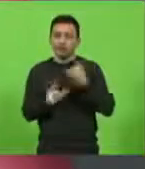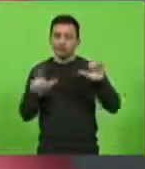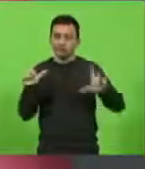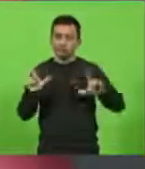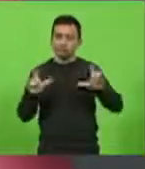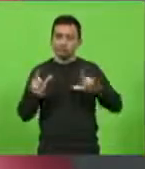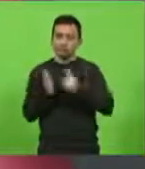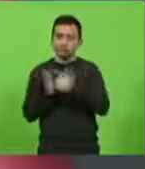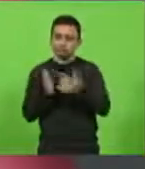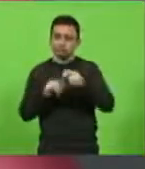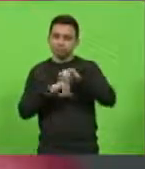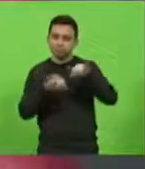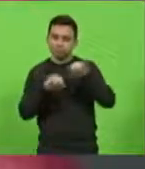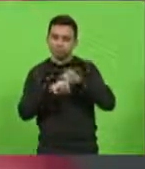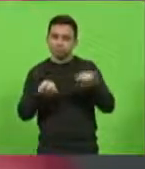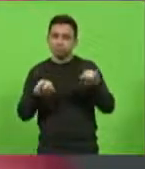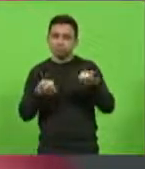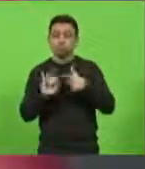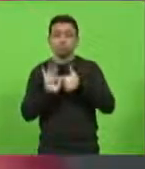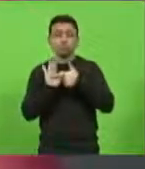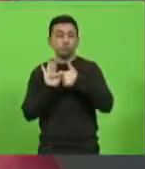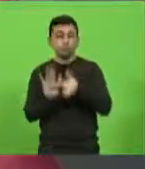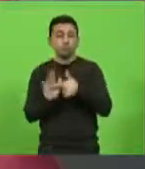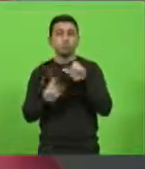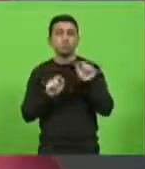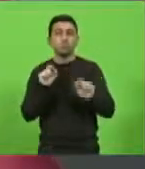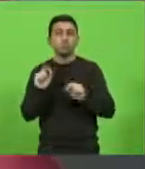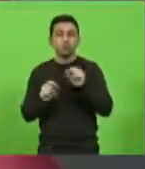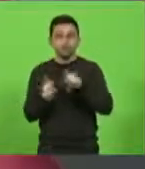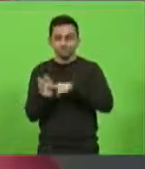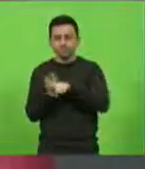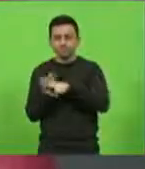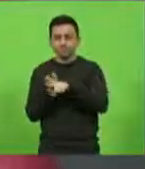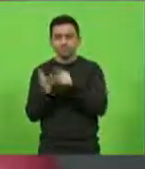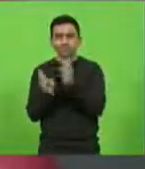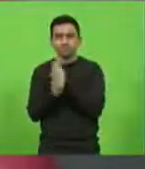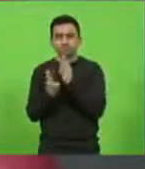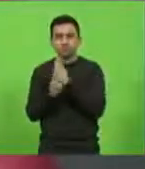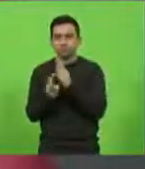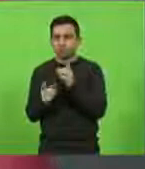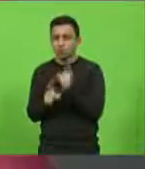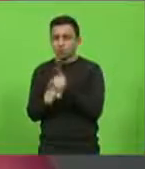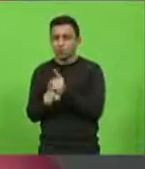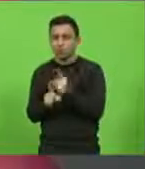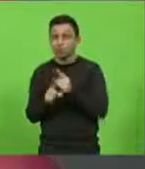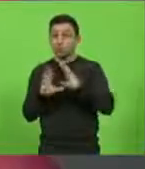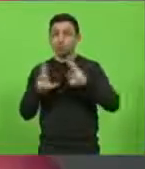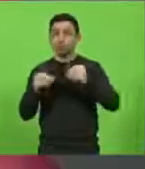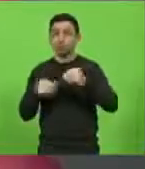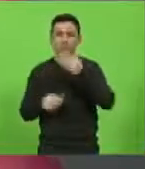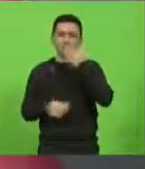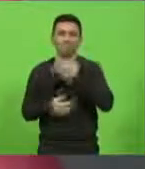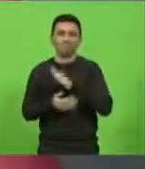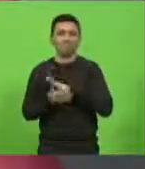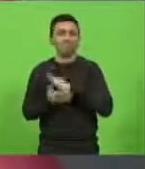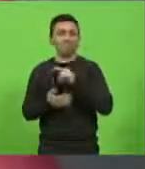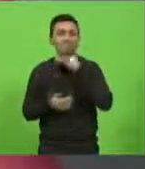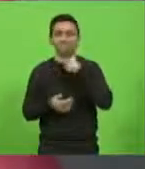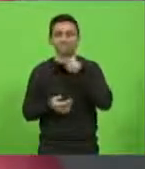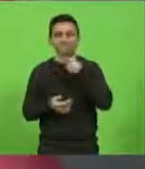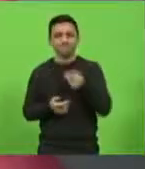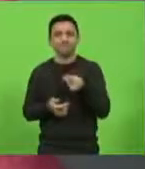dão conta de que as investigações concluíram pela insuficiência de prova a respeito de seus respectivos